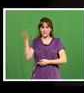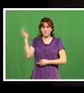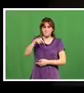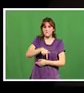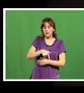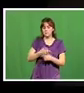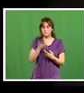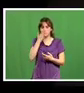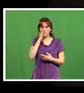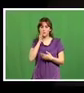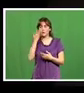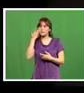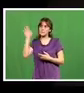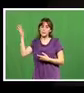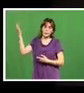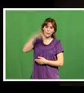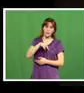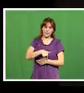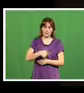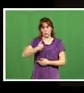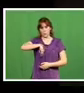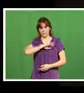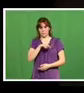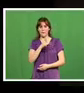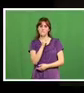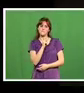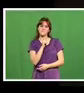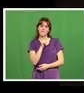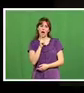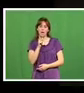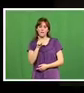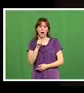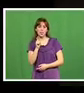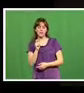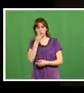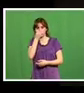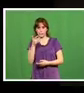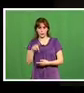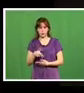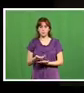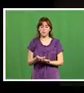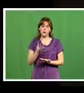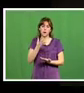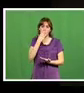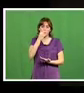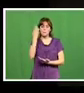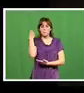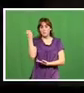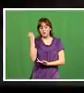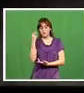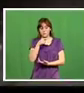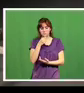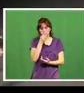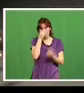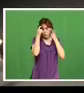De alguma forma, eles são imigrantes e vêm parar aqui a Coimbra, aqui ao Vale das Flores. A raposa, ao contrário do